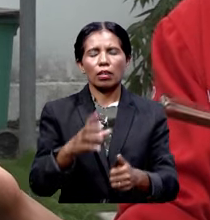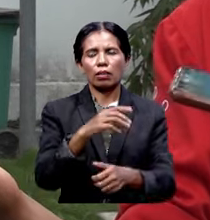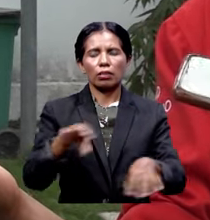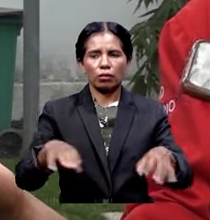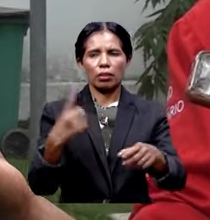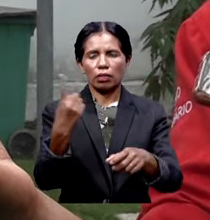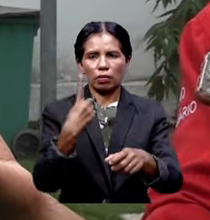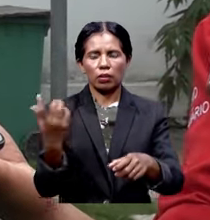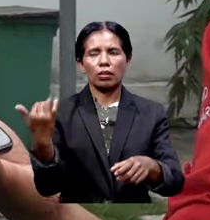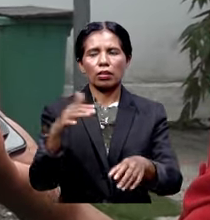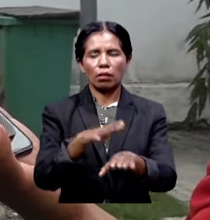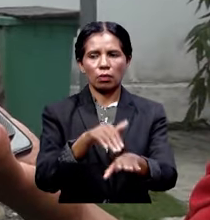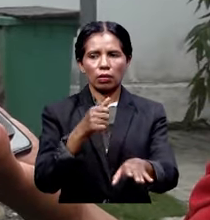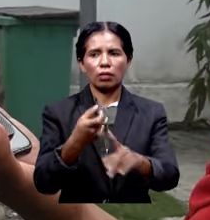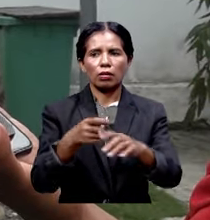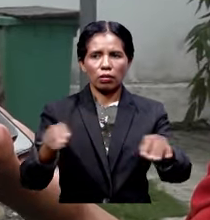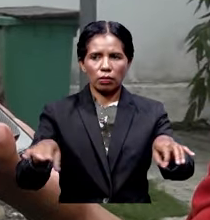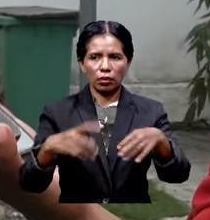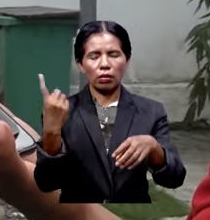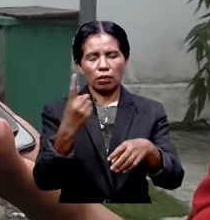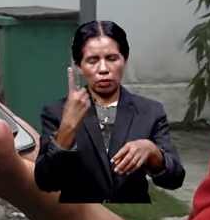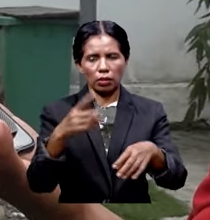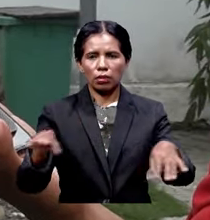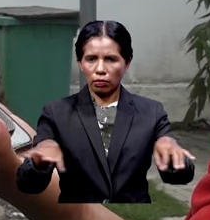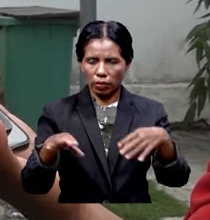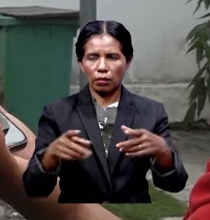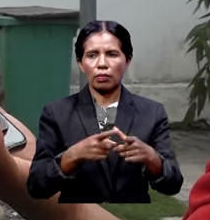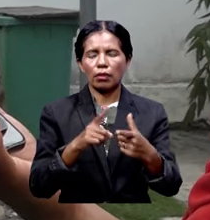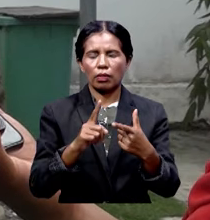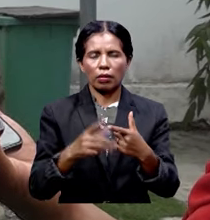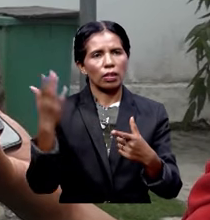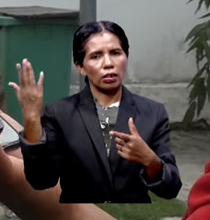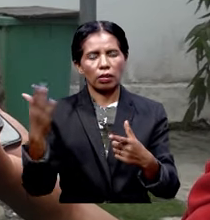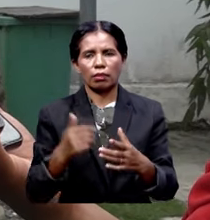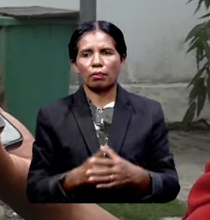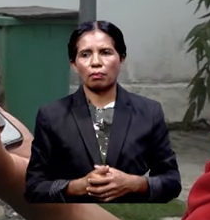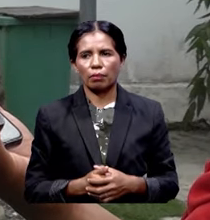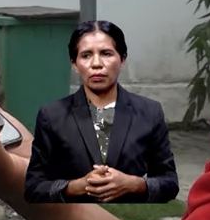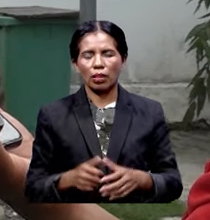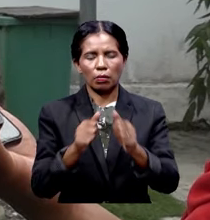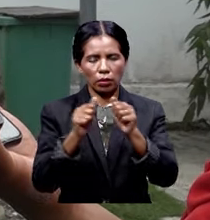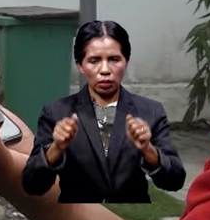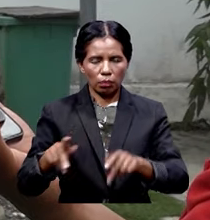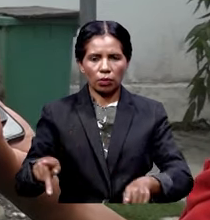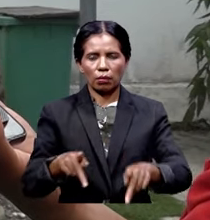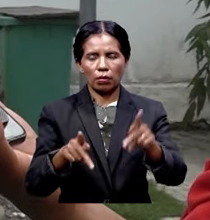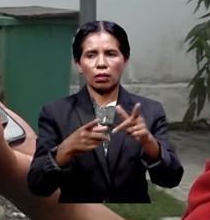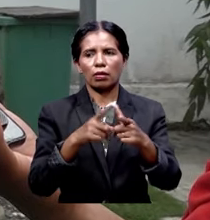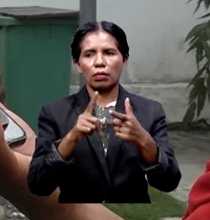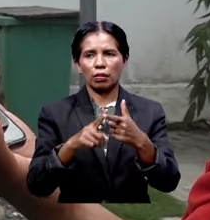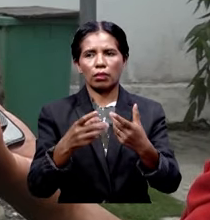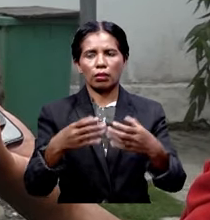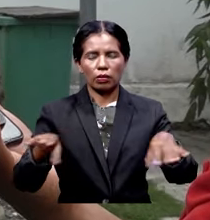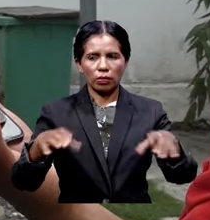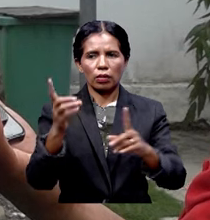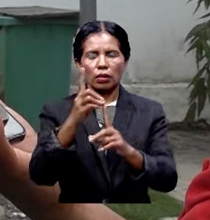katak sira recrutado e serviço permanente ia administração pública quando remata sena